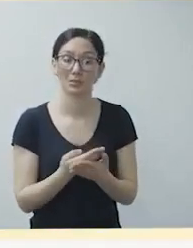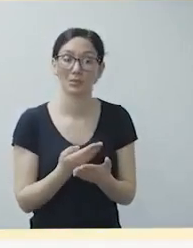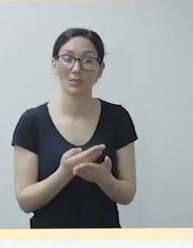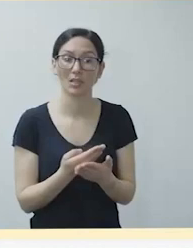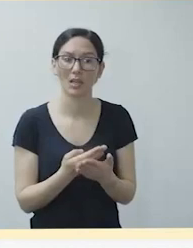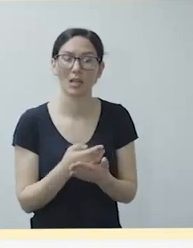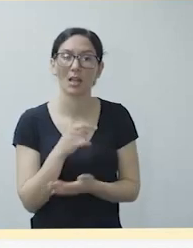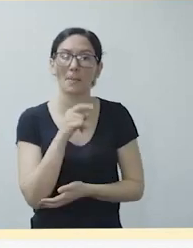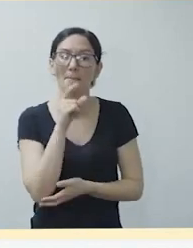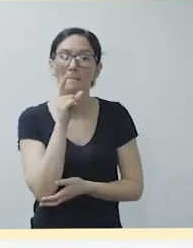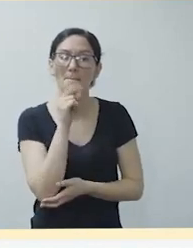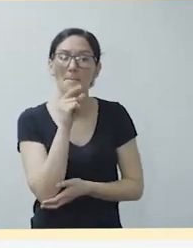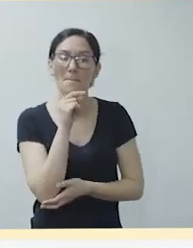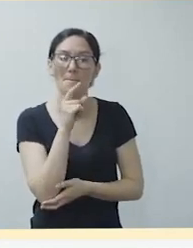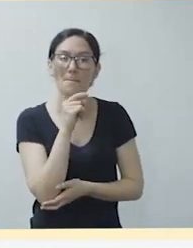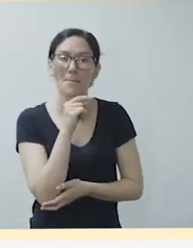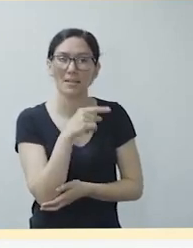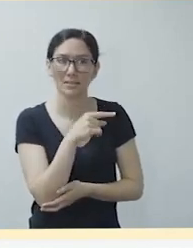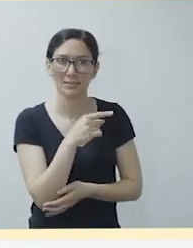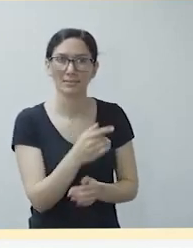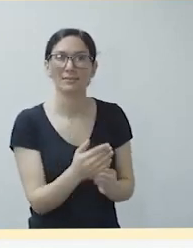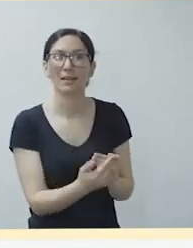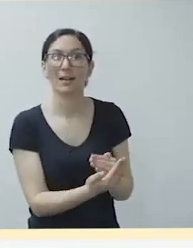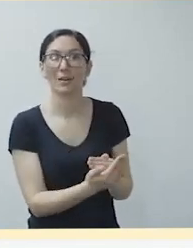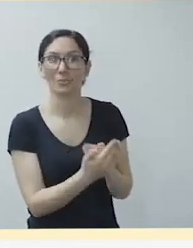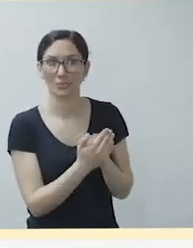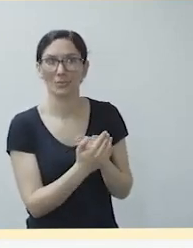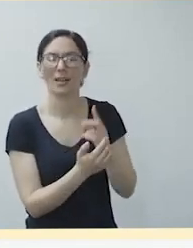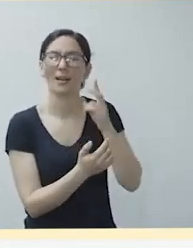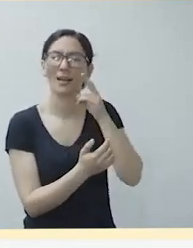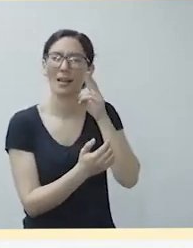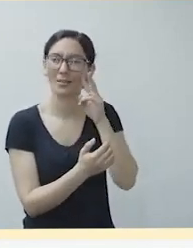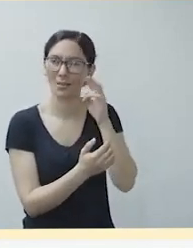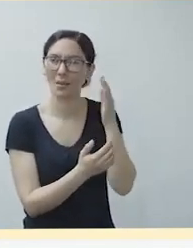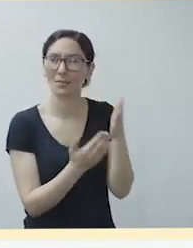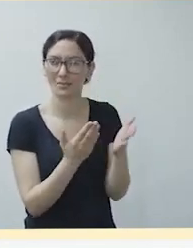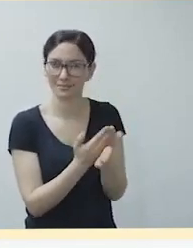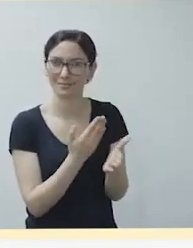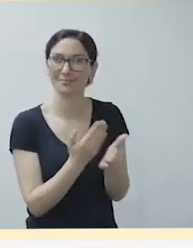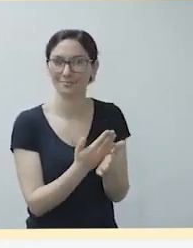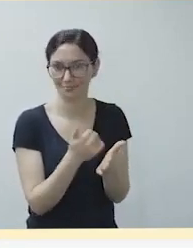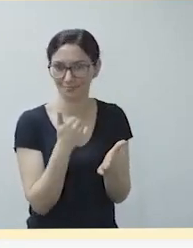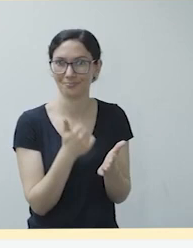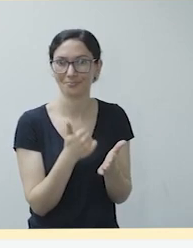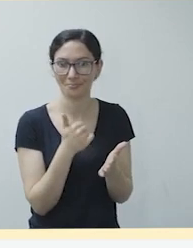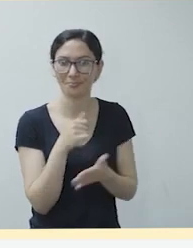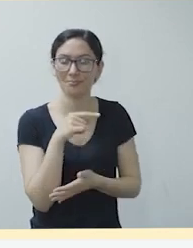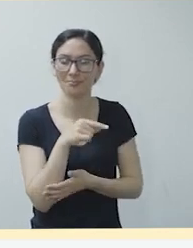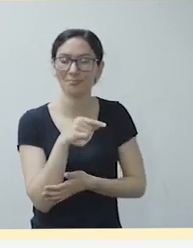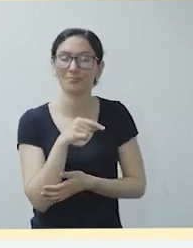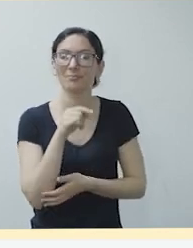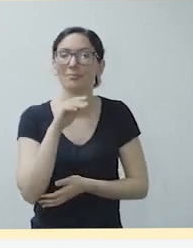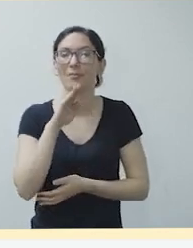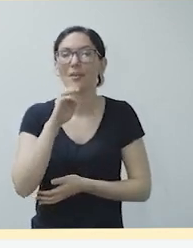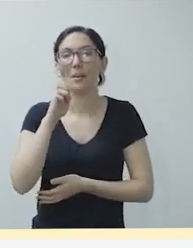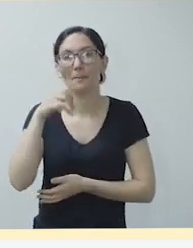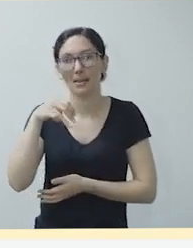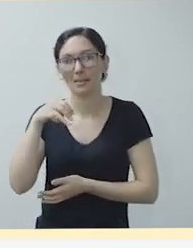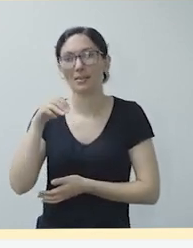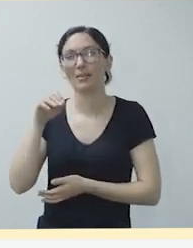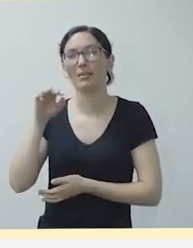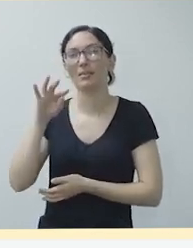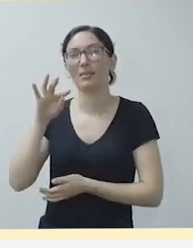os passarinhos lá da história paisagem de pássaros. No caso aqui, o